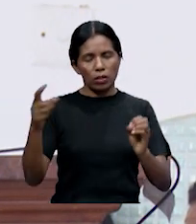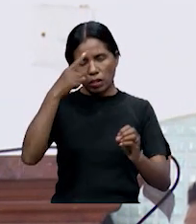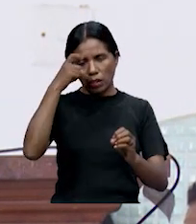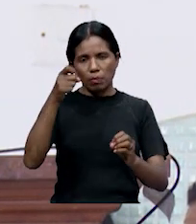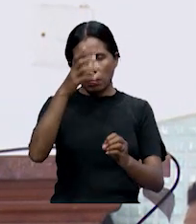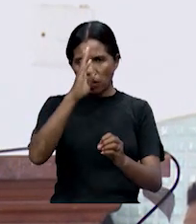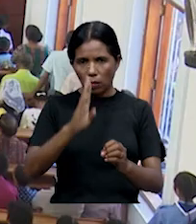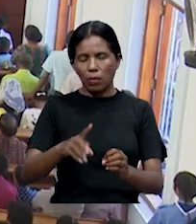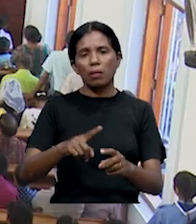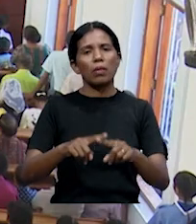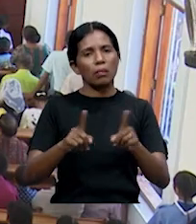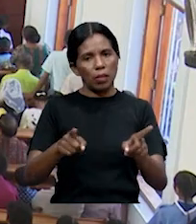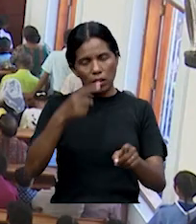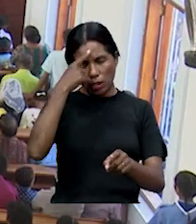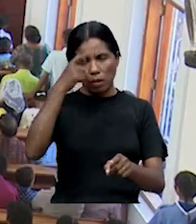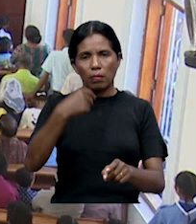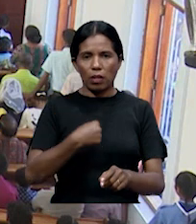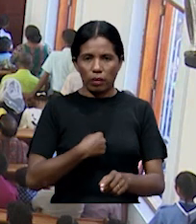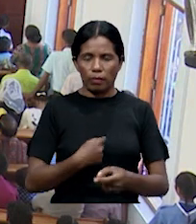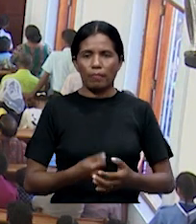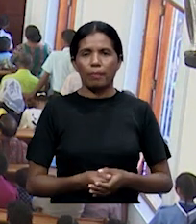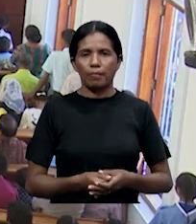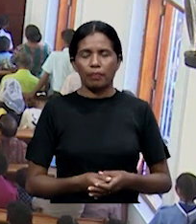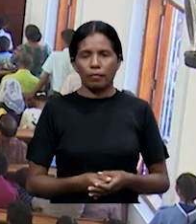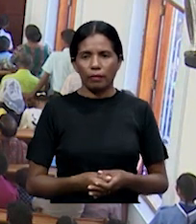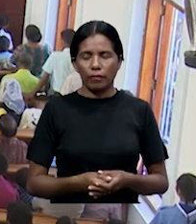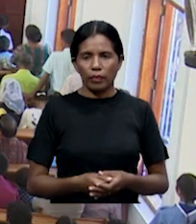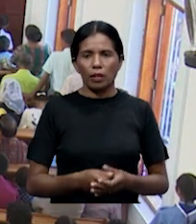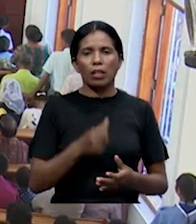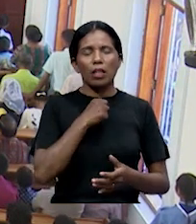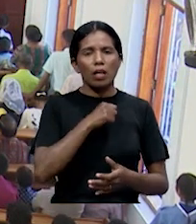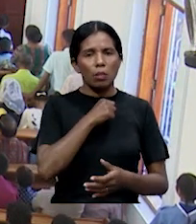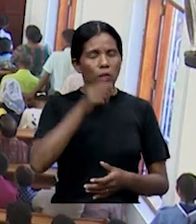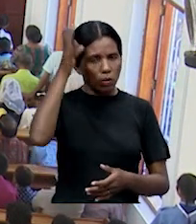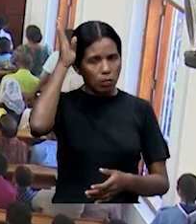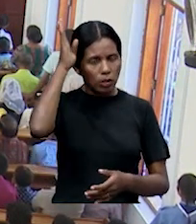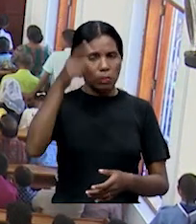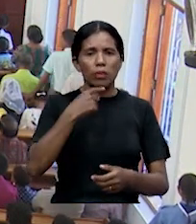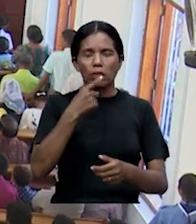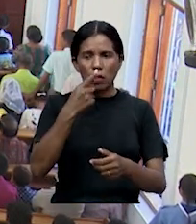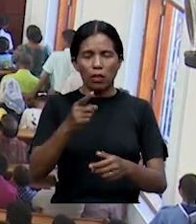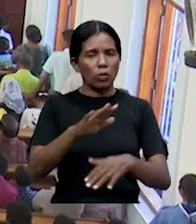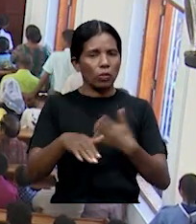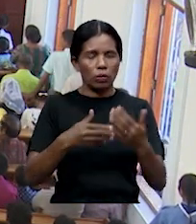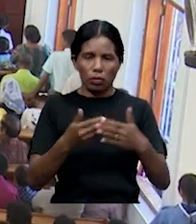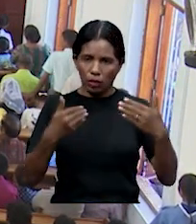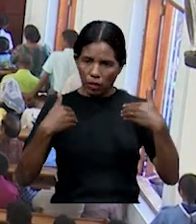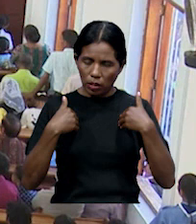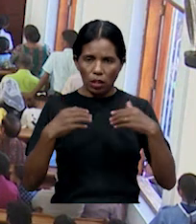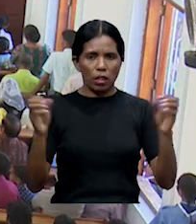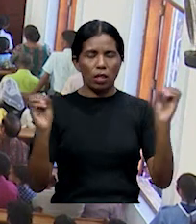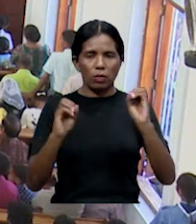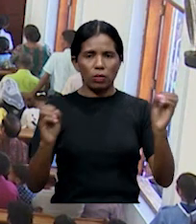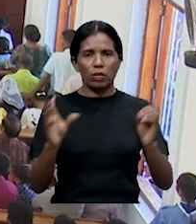tamba hao. Dom Virgílio, cardeal do Carmo da Silva, SDB Hatutan, buat hotu nebe o ihane, Laos date ho